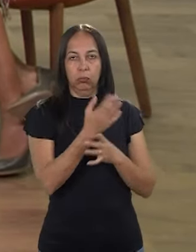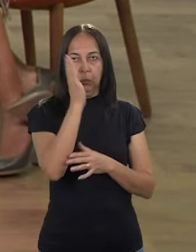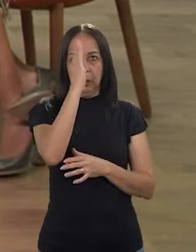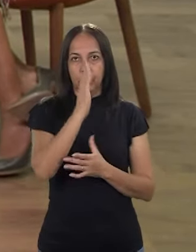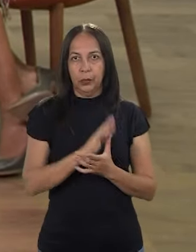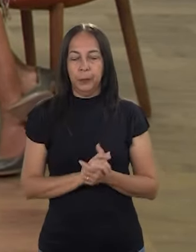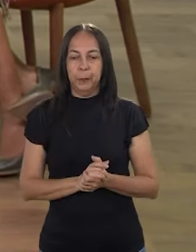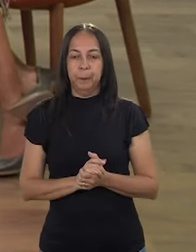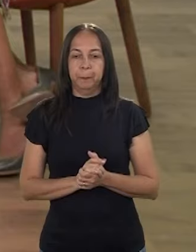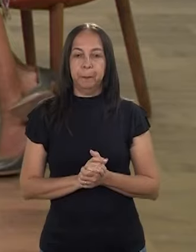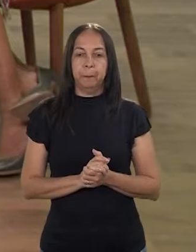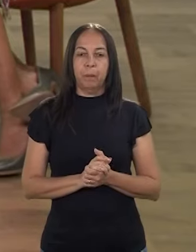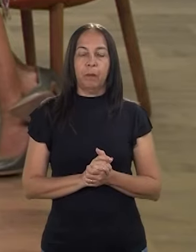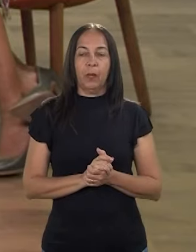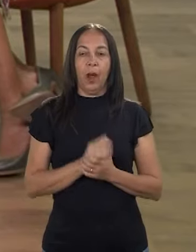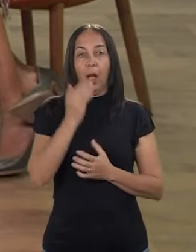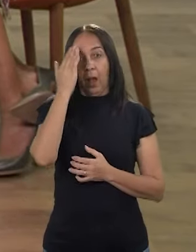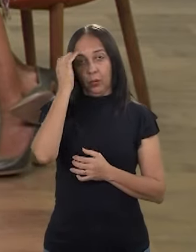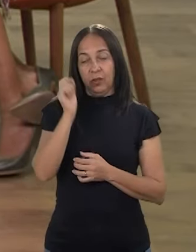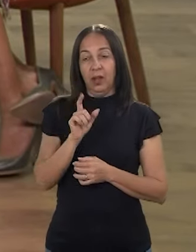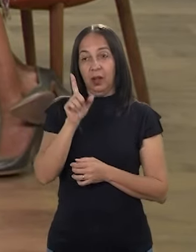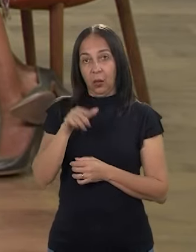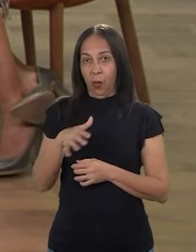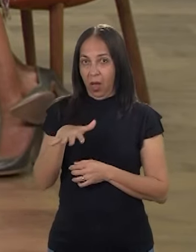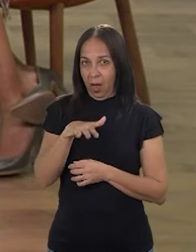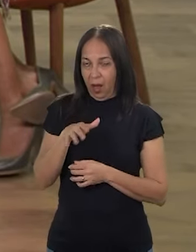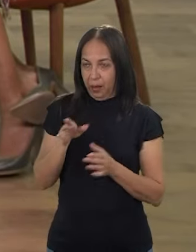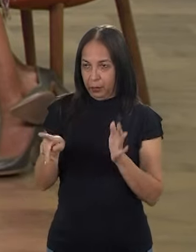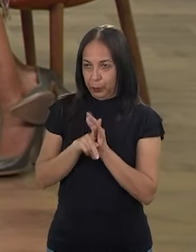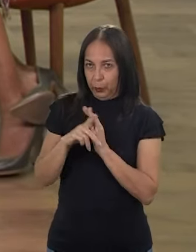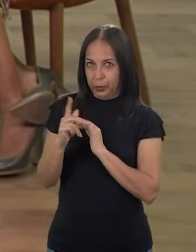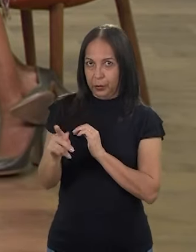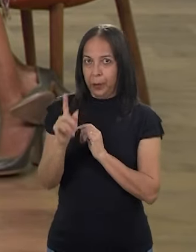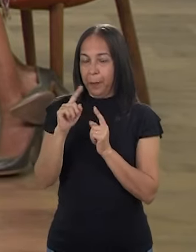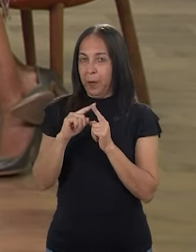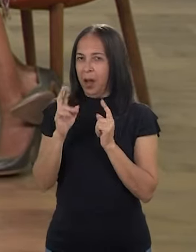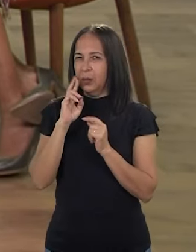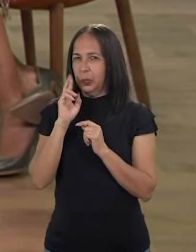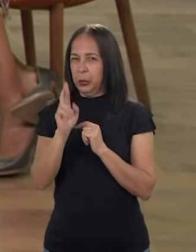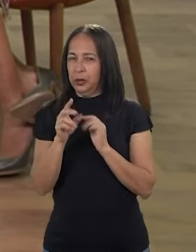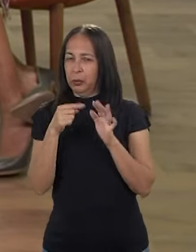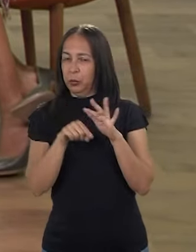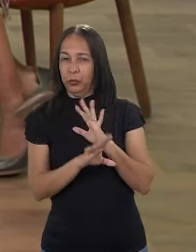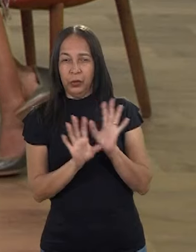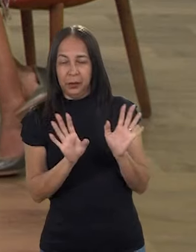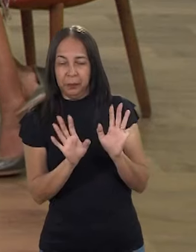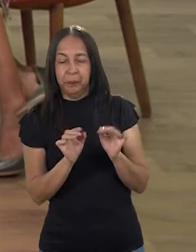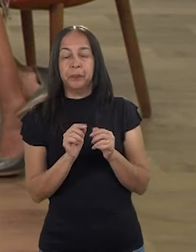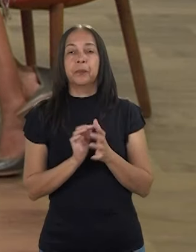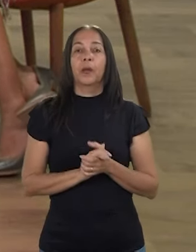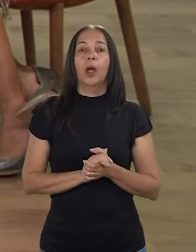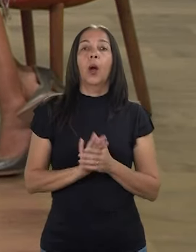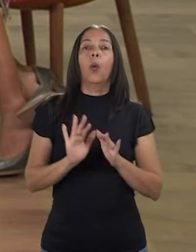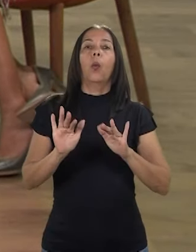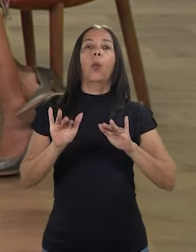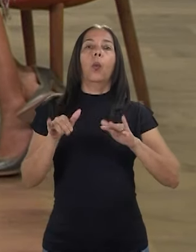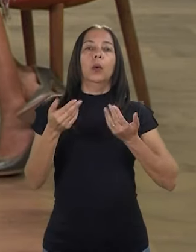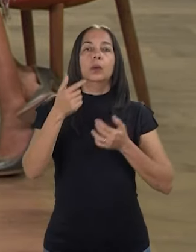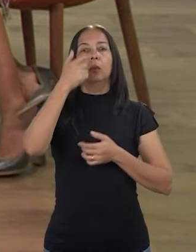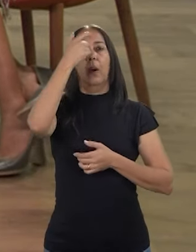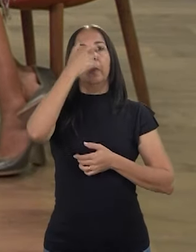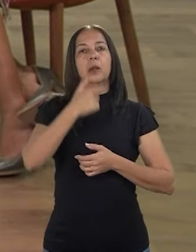campo de de especialidade Mas fica à vontade para também não não responder com tanta profundidade porque é uma dúvida mesmo assim né quando